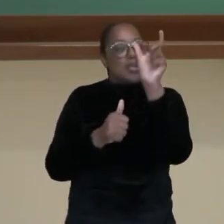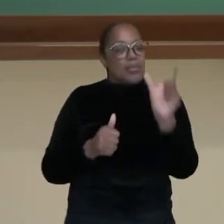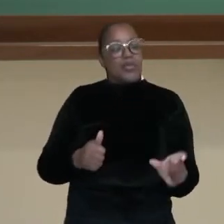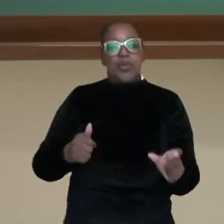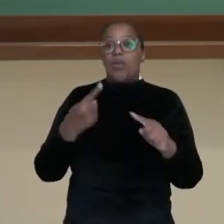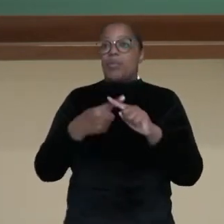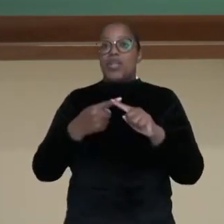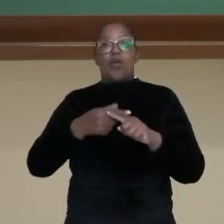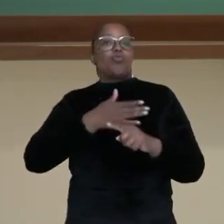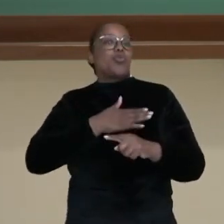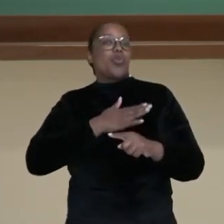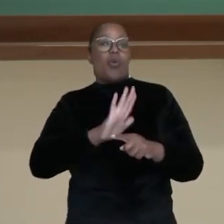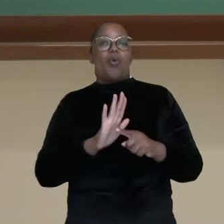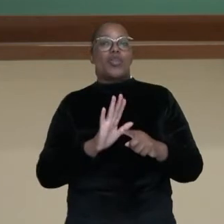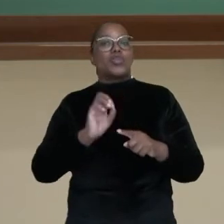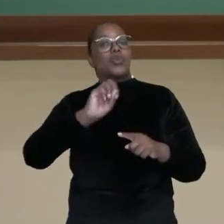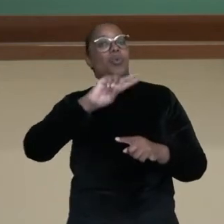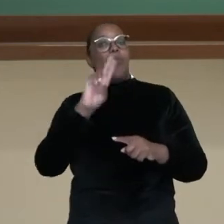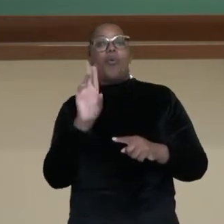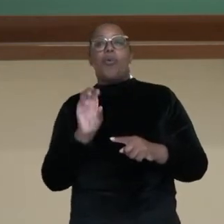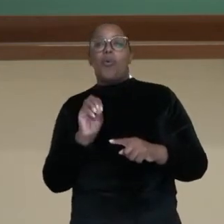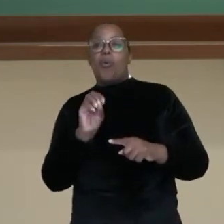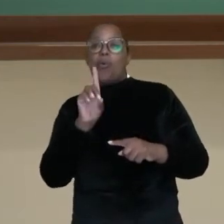né? Então eles usavam também